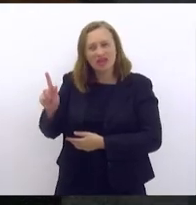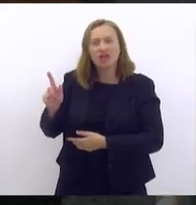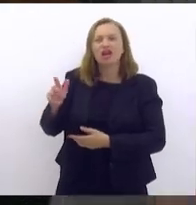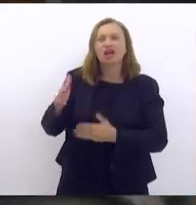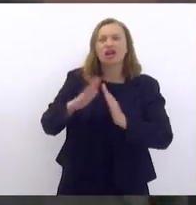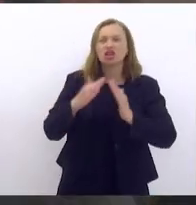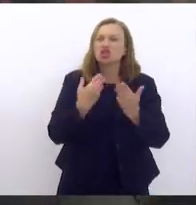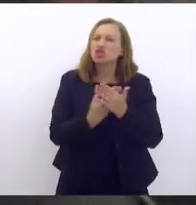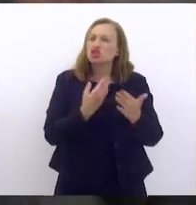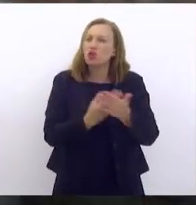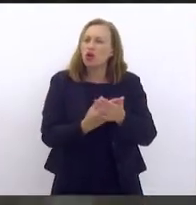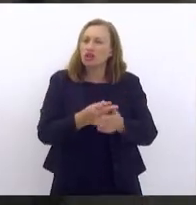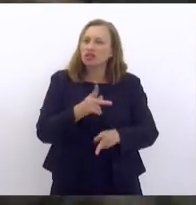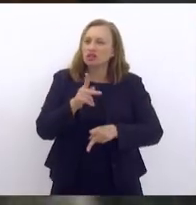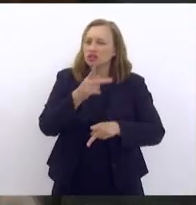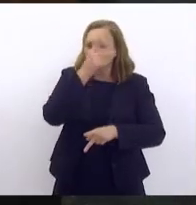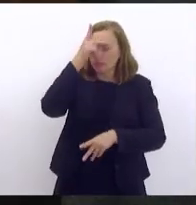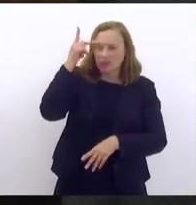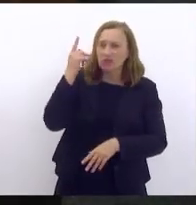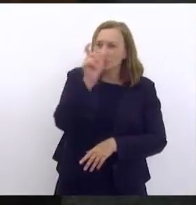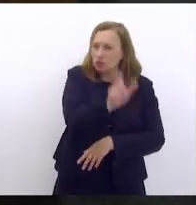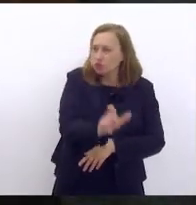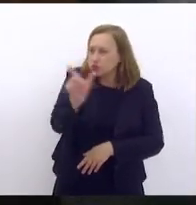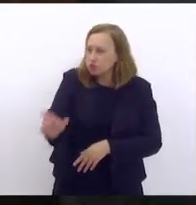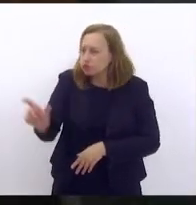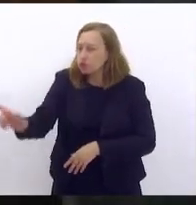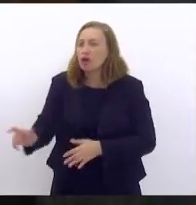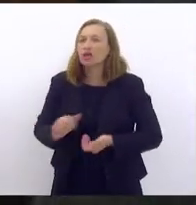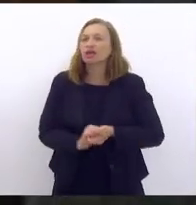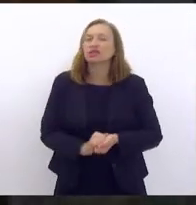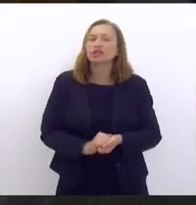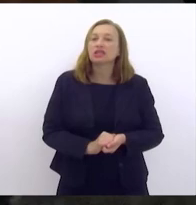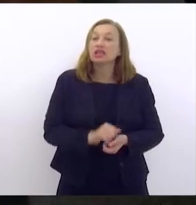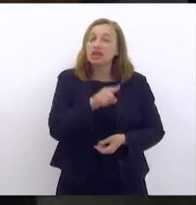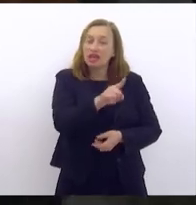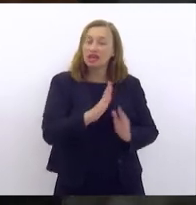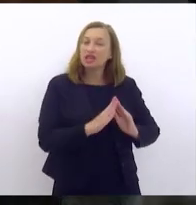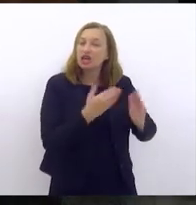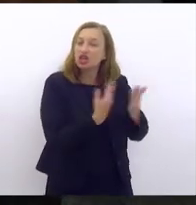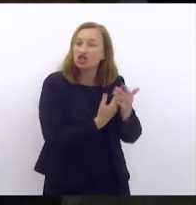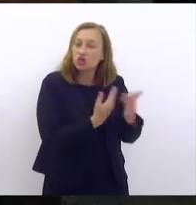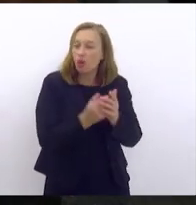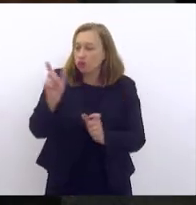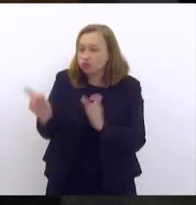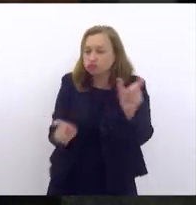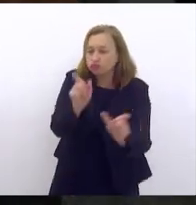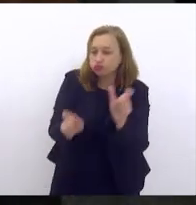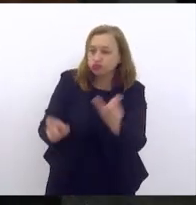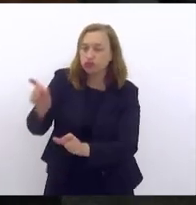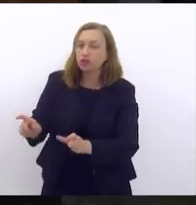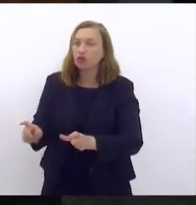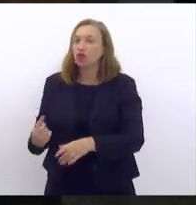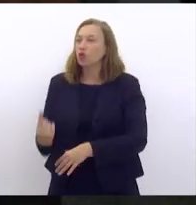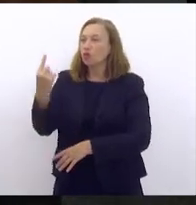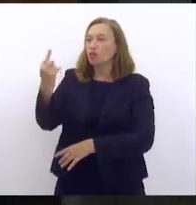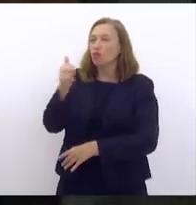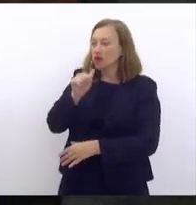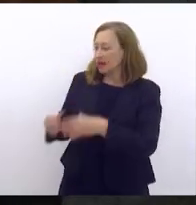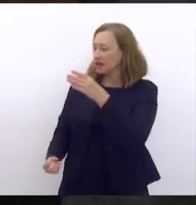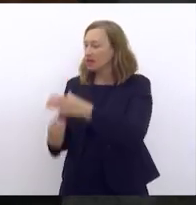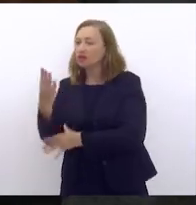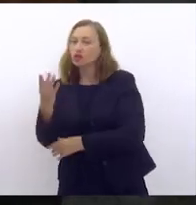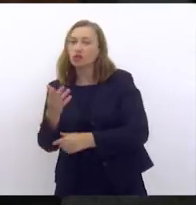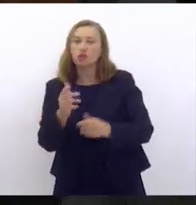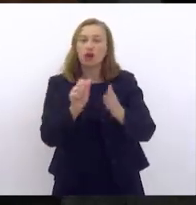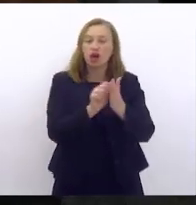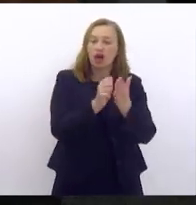da abertura do Festival de Esquetes Acessíveis. E essa Escola de Gente, cuja uma das fundadoras é a